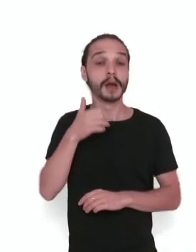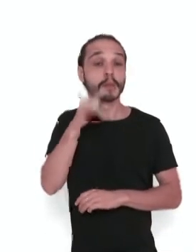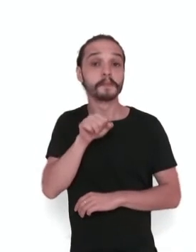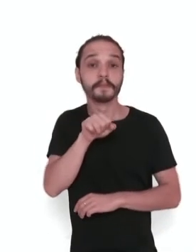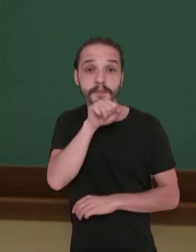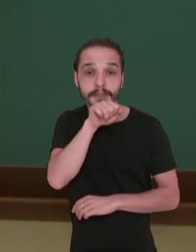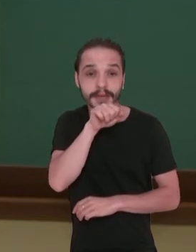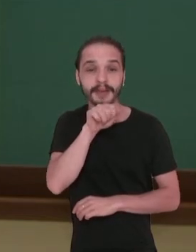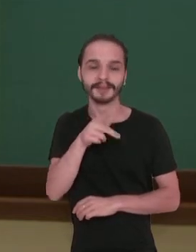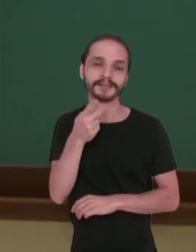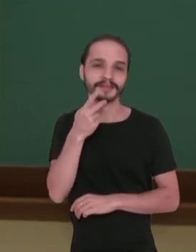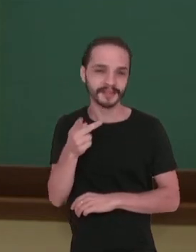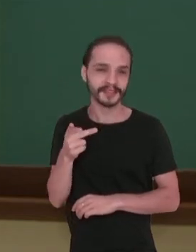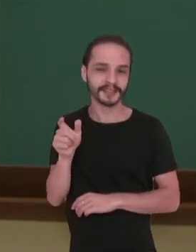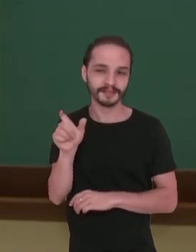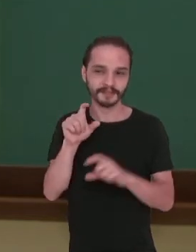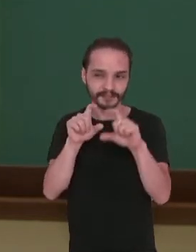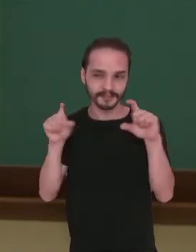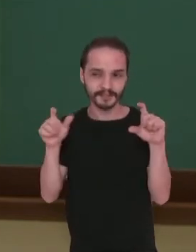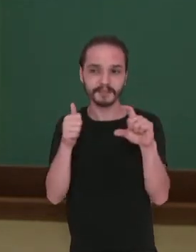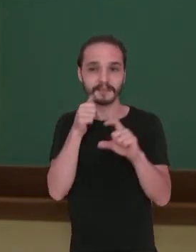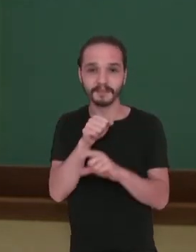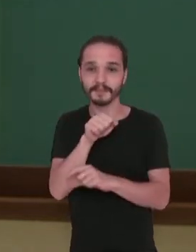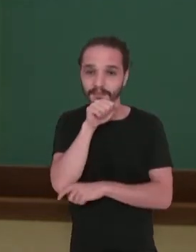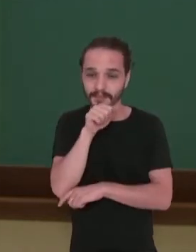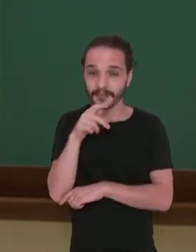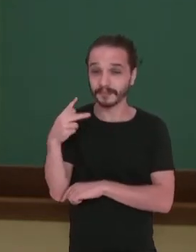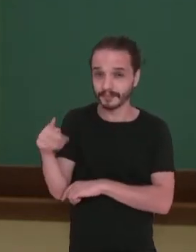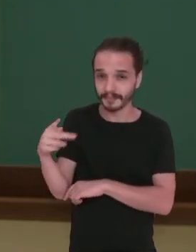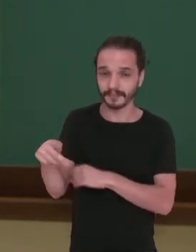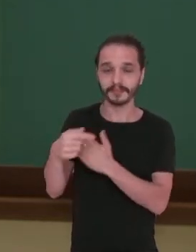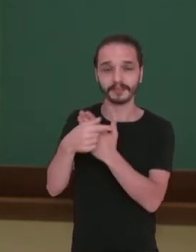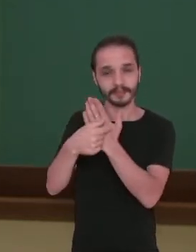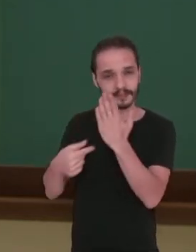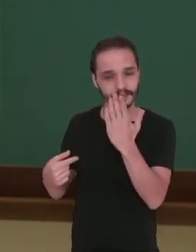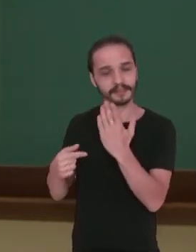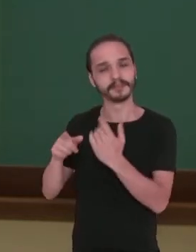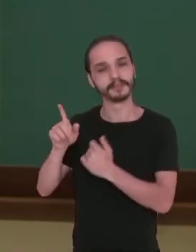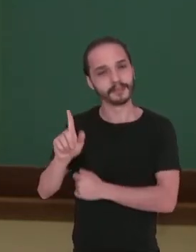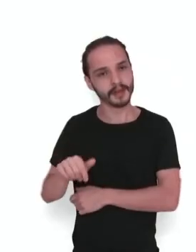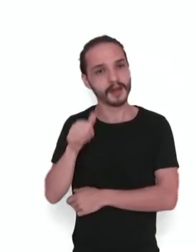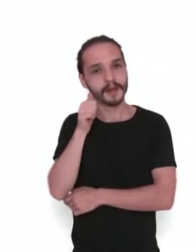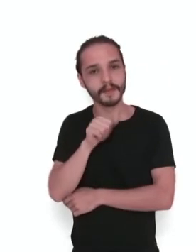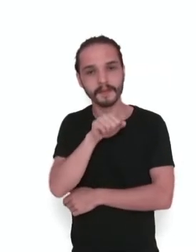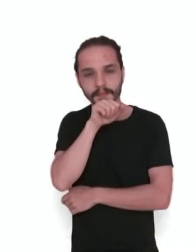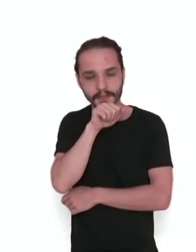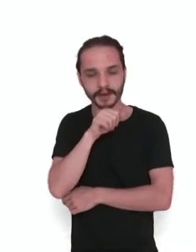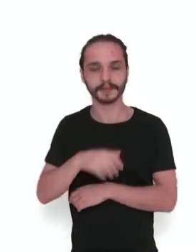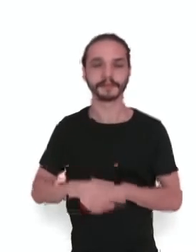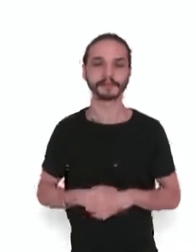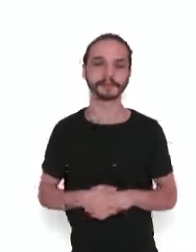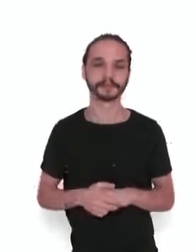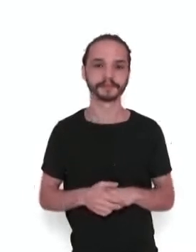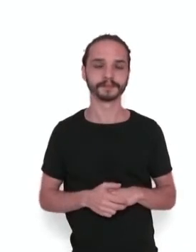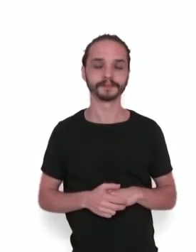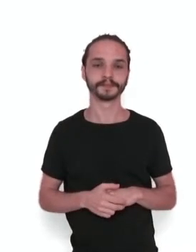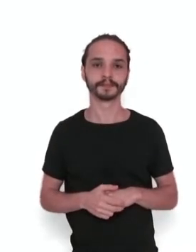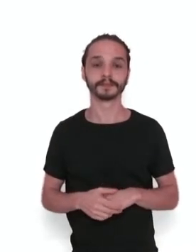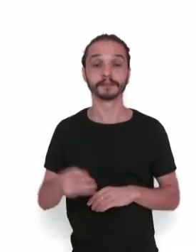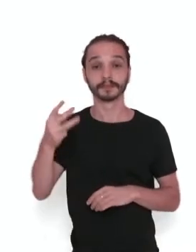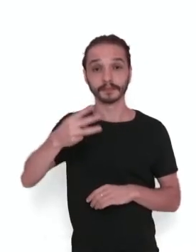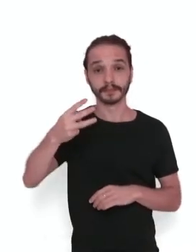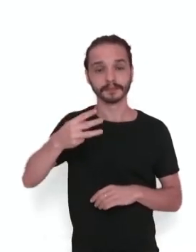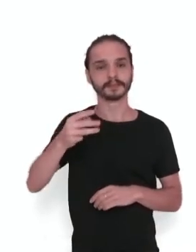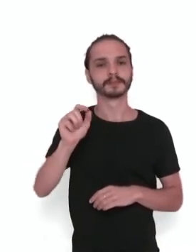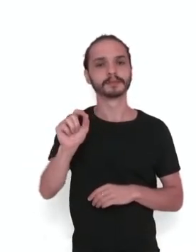mãe, ó, ele cita. Então eu já sei que quem está falando, o autor da fala, é a mãe do cronista. E na